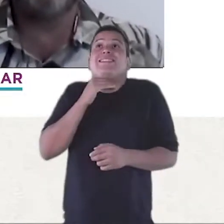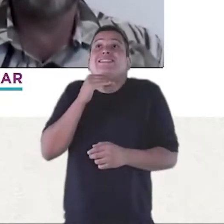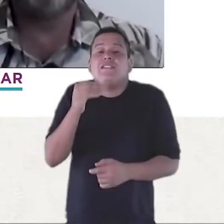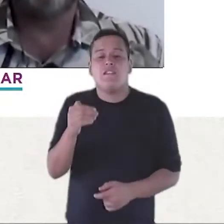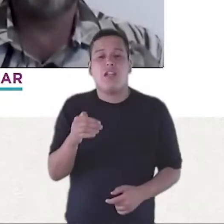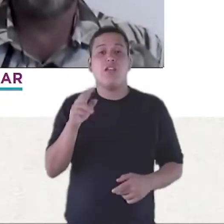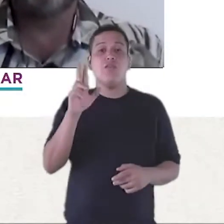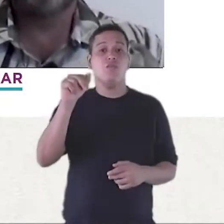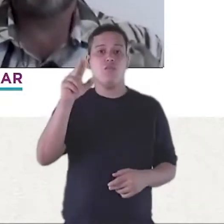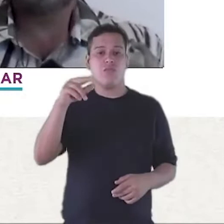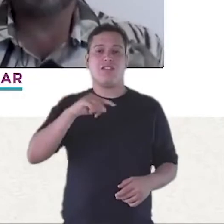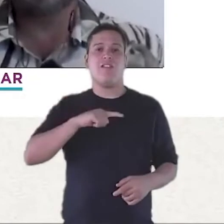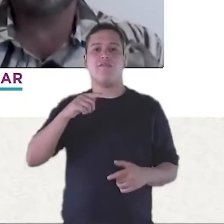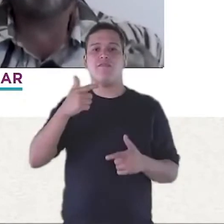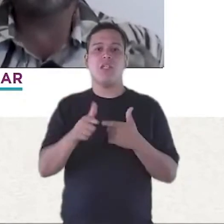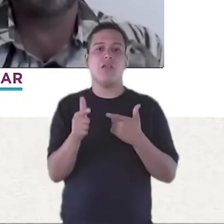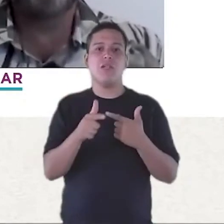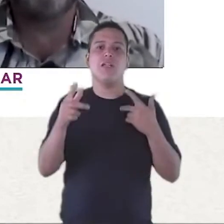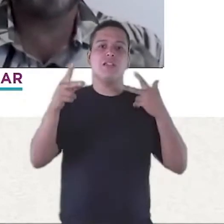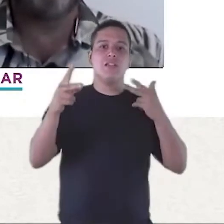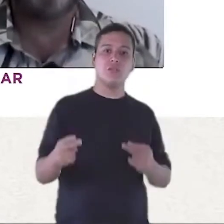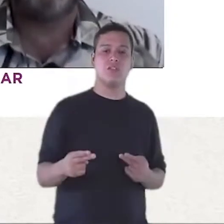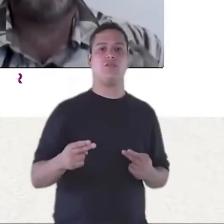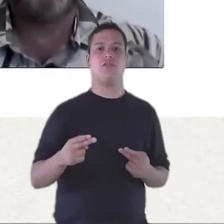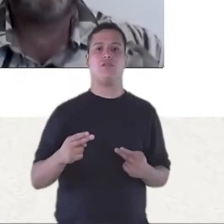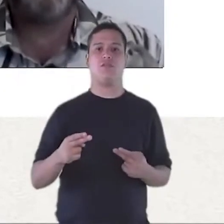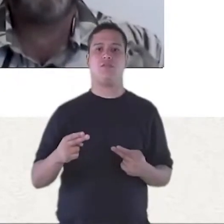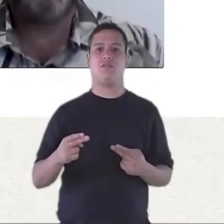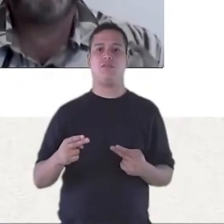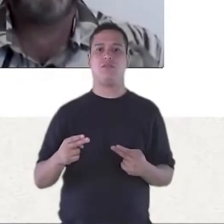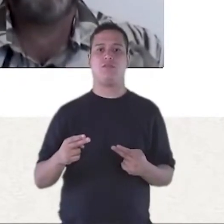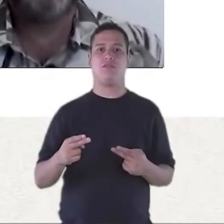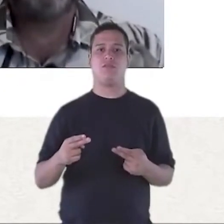Saímos da dor a partir da dor do outro.